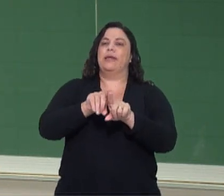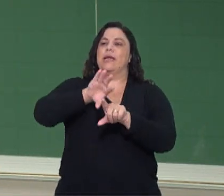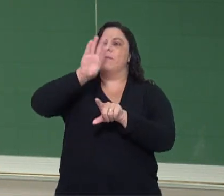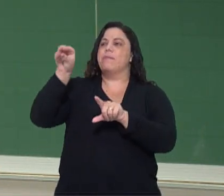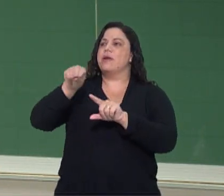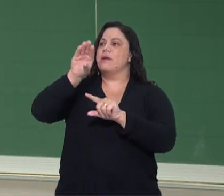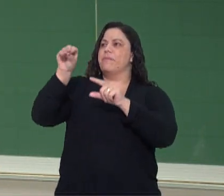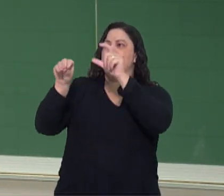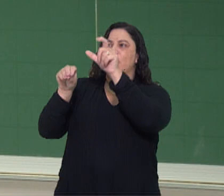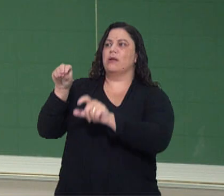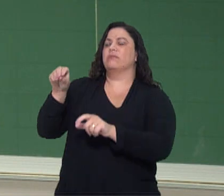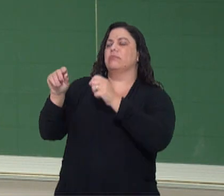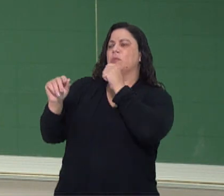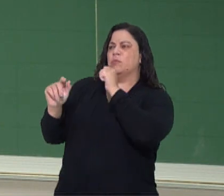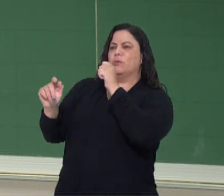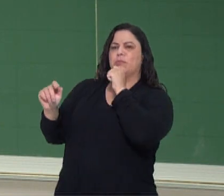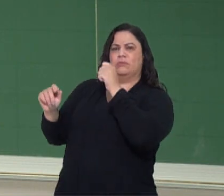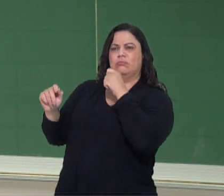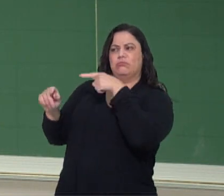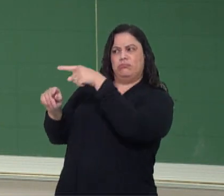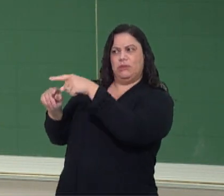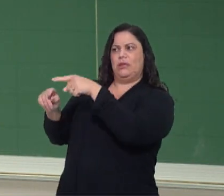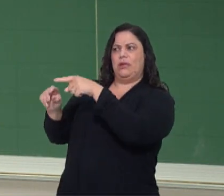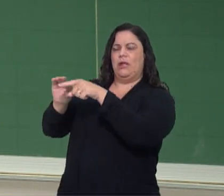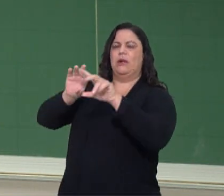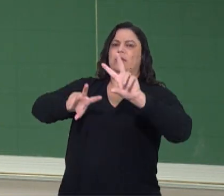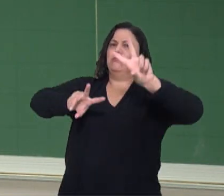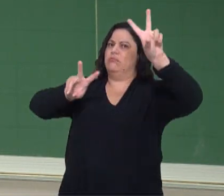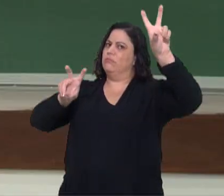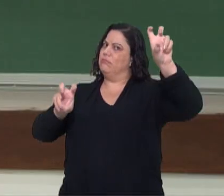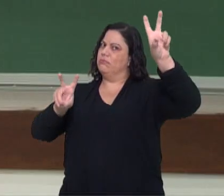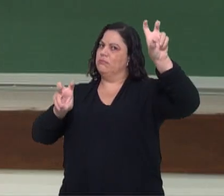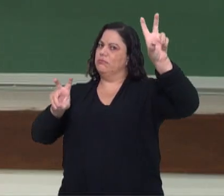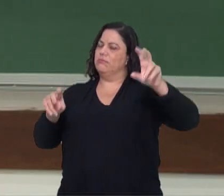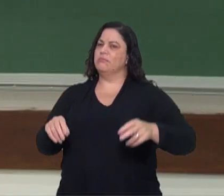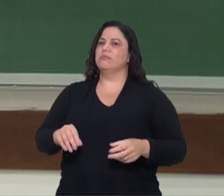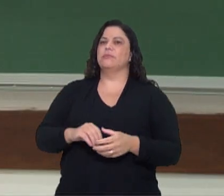uma pessoa numa entrevista, num texto de notícia.